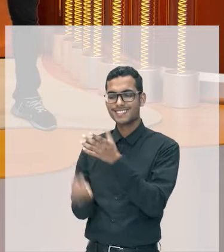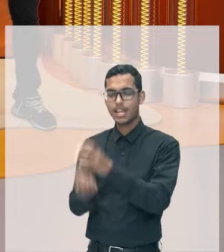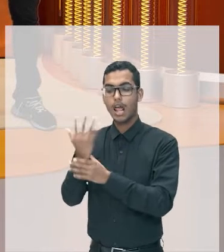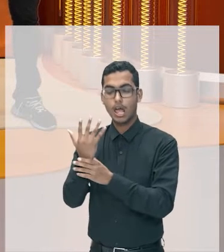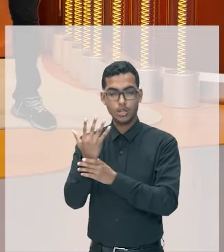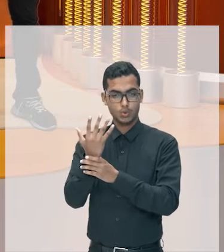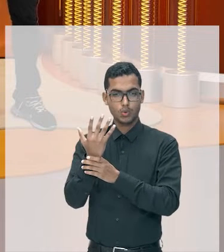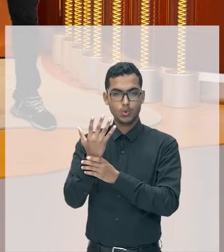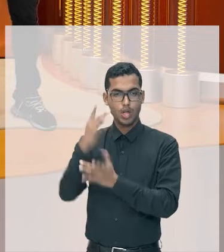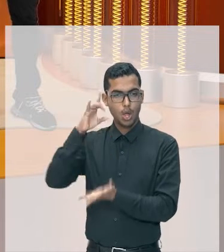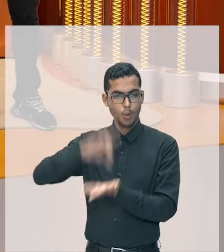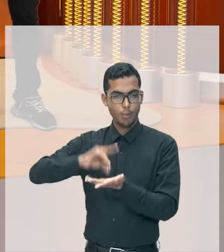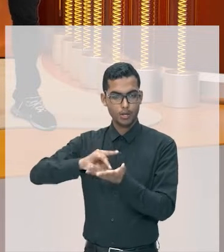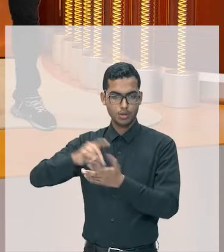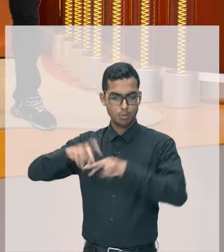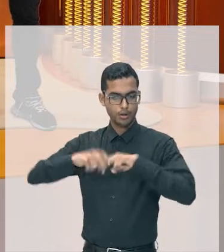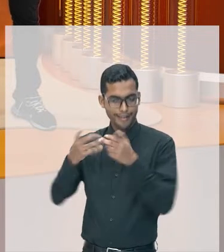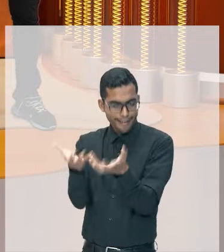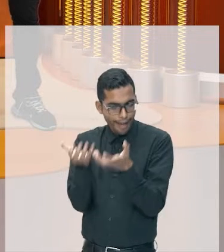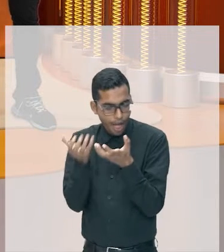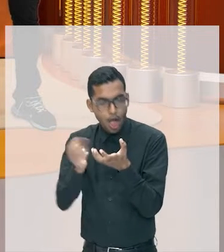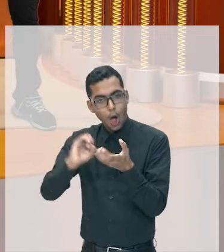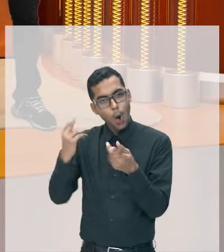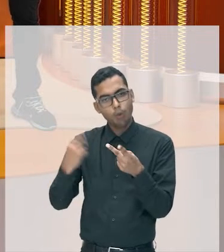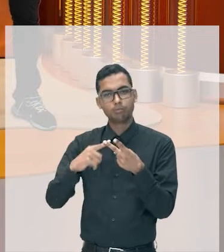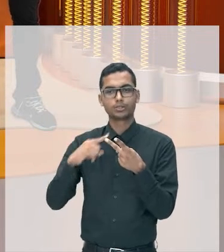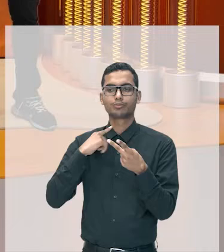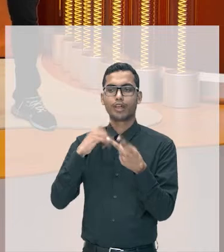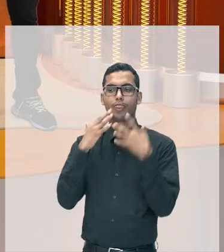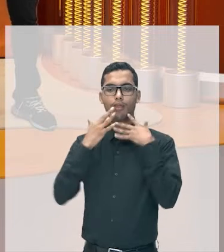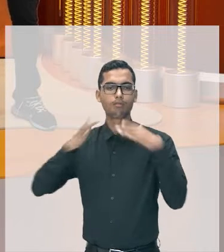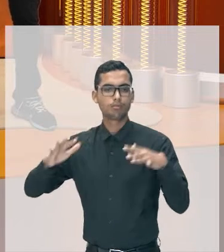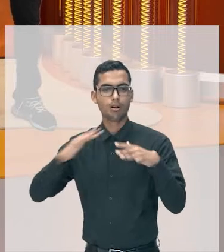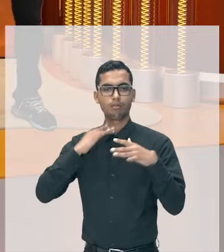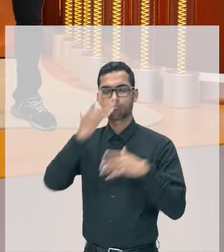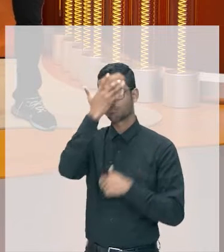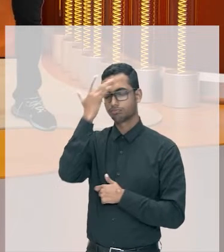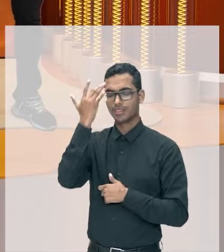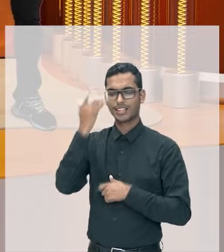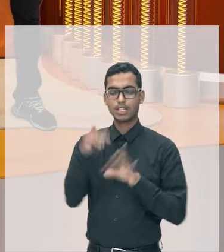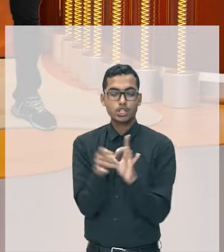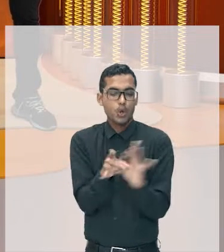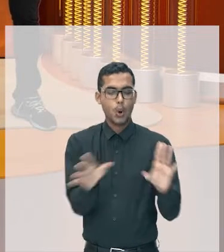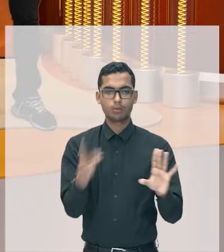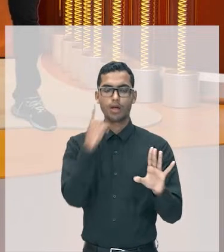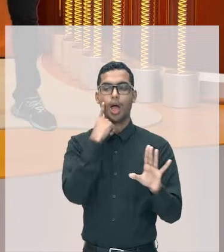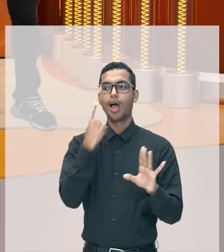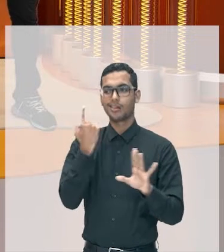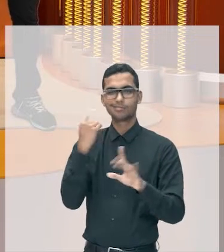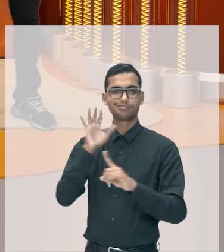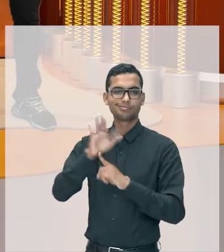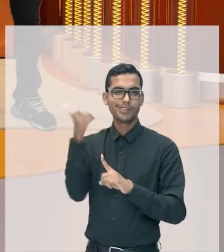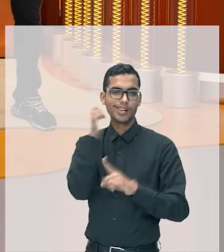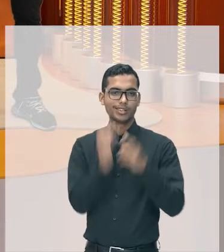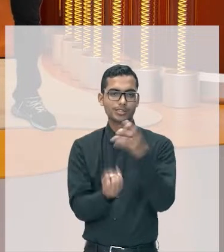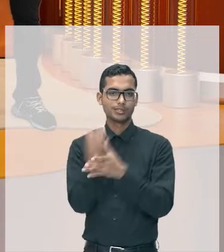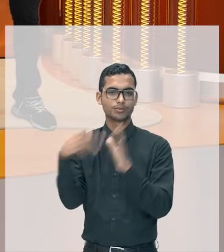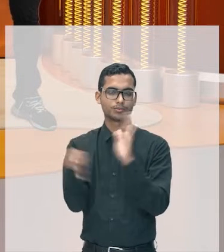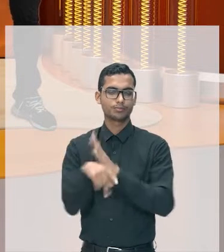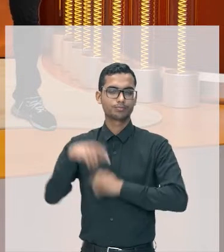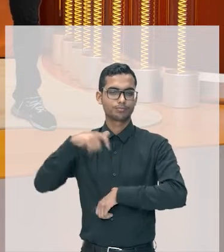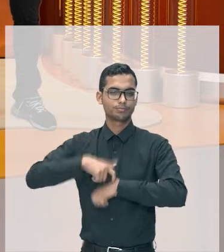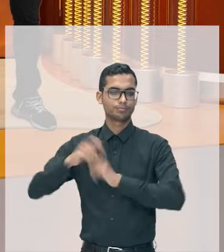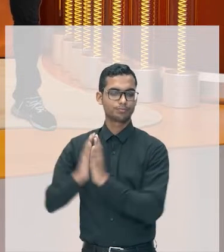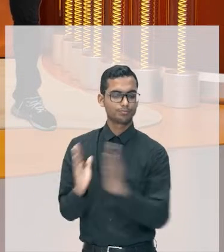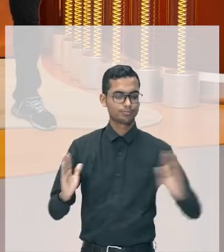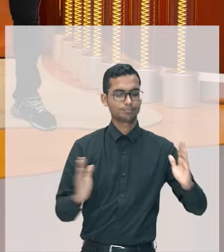acabam servindo ali como suporte para o historiador, para ele construir o passado, montar este